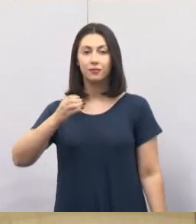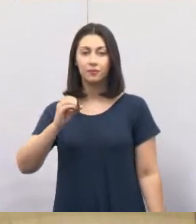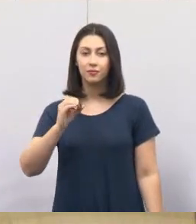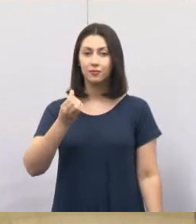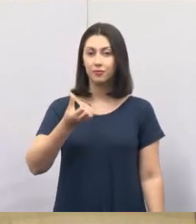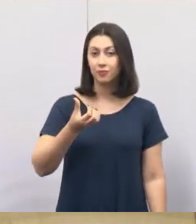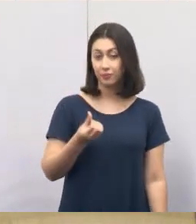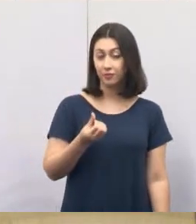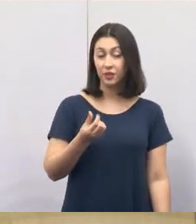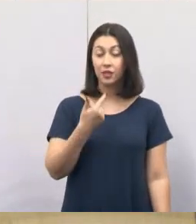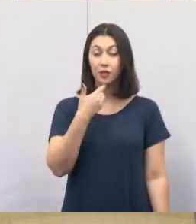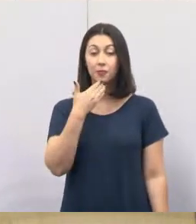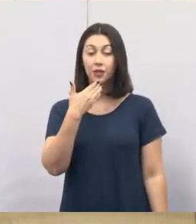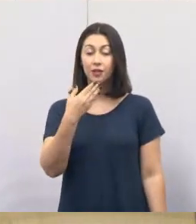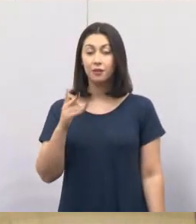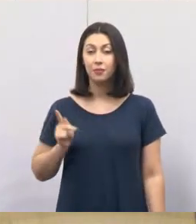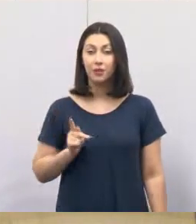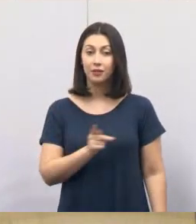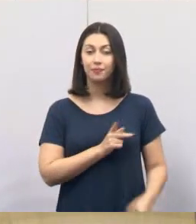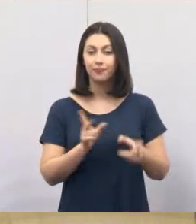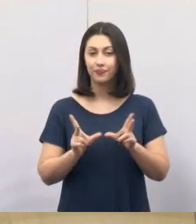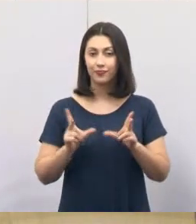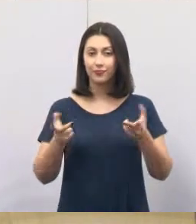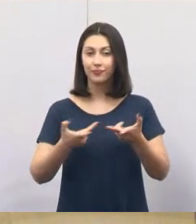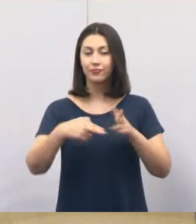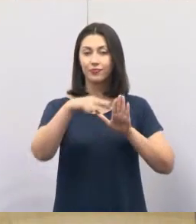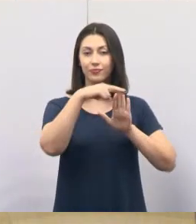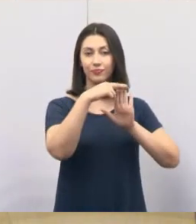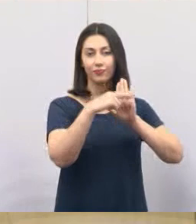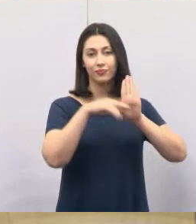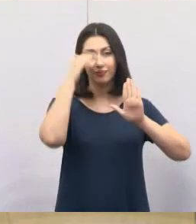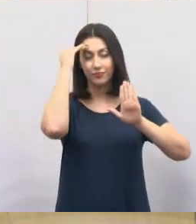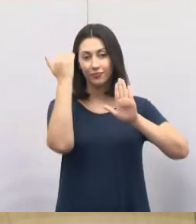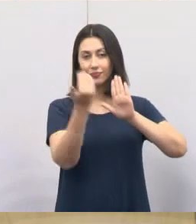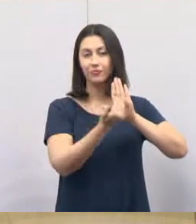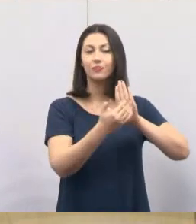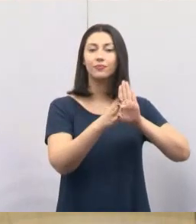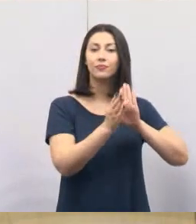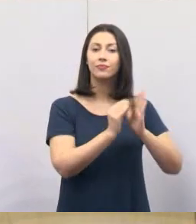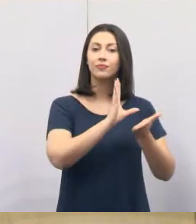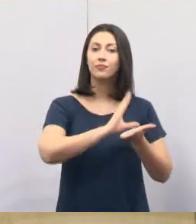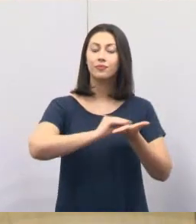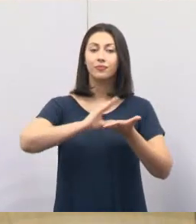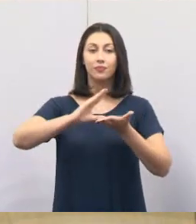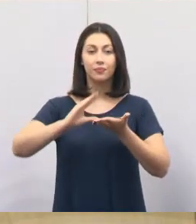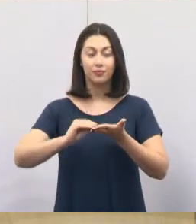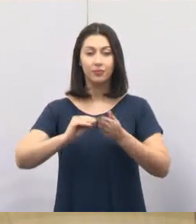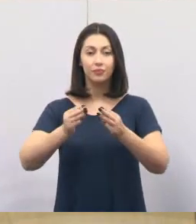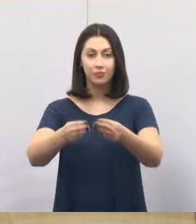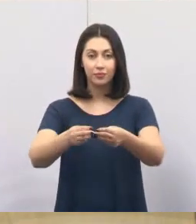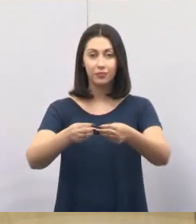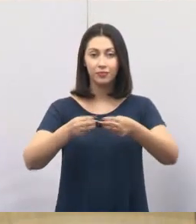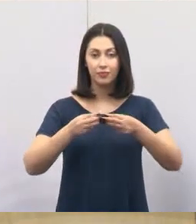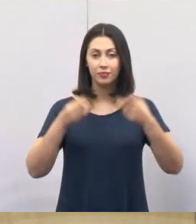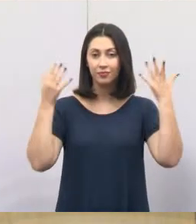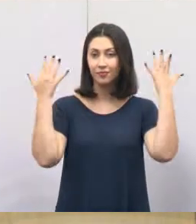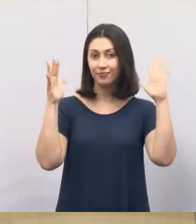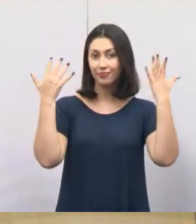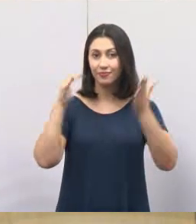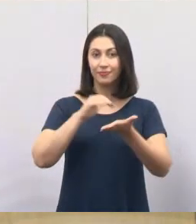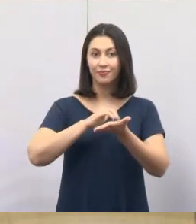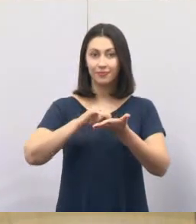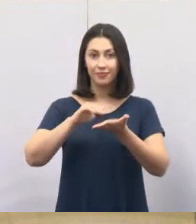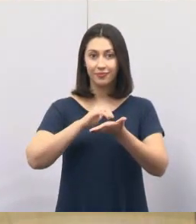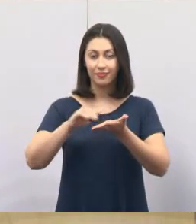1106/2022. Requeremos, excelentíssimo senhor presidente dessa casa, cumprida as formalidades regimentais, conste na ata trabalho dessa sessão, o registro de moção congratulatória à